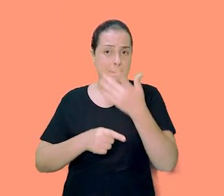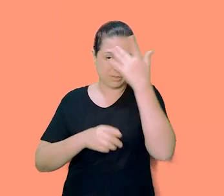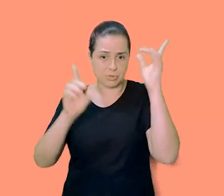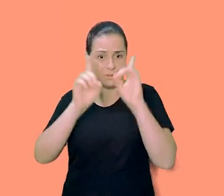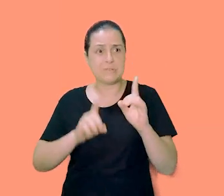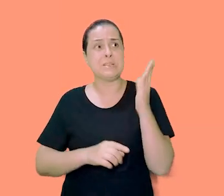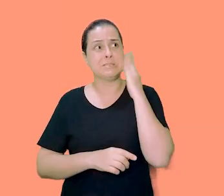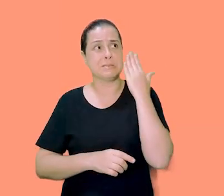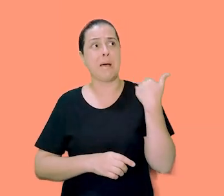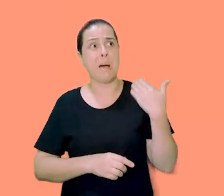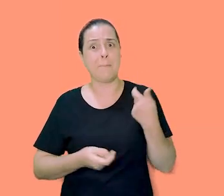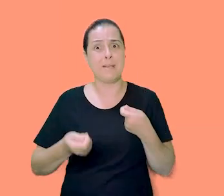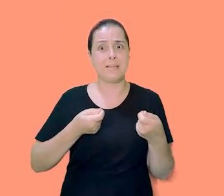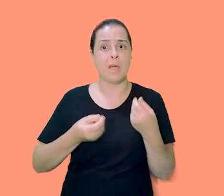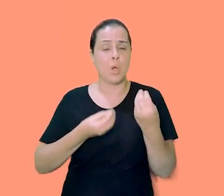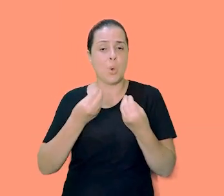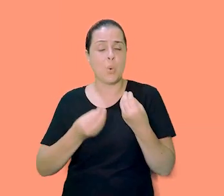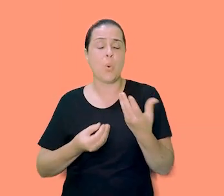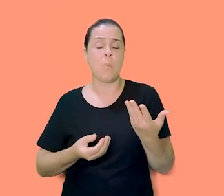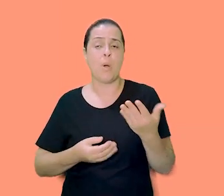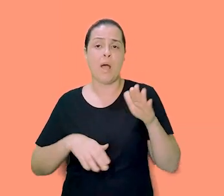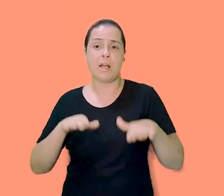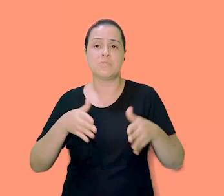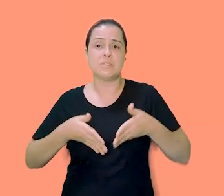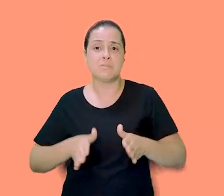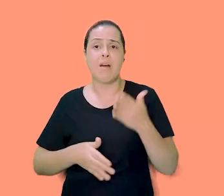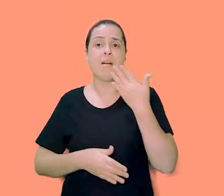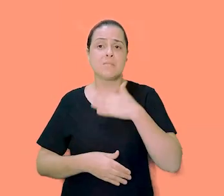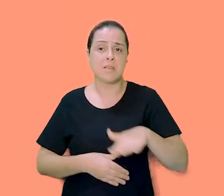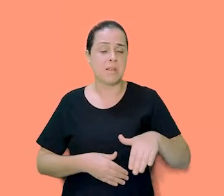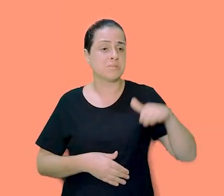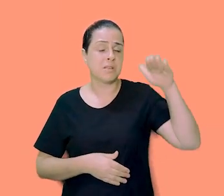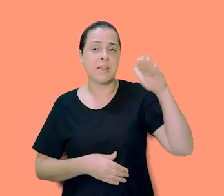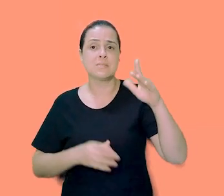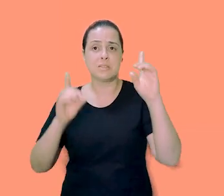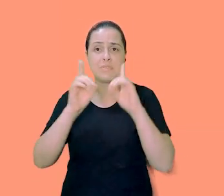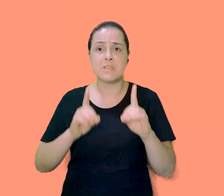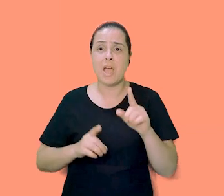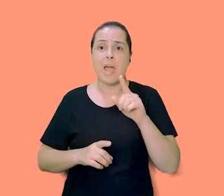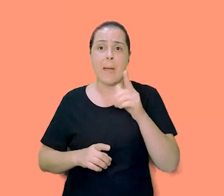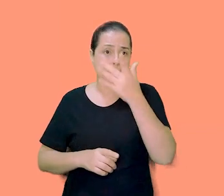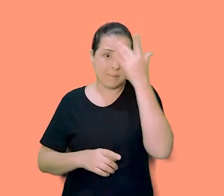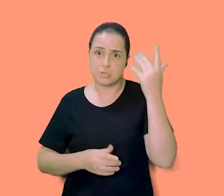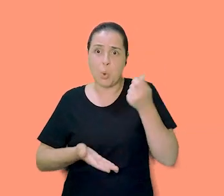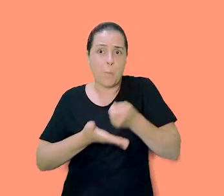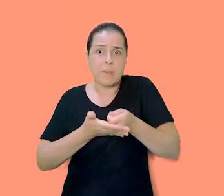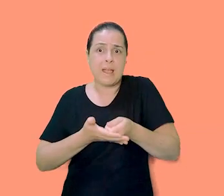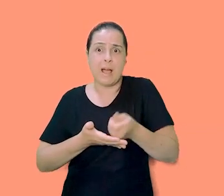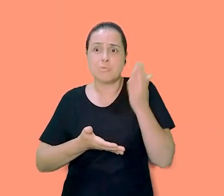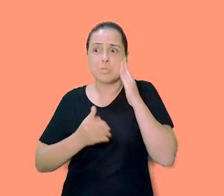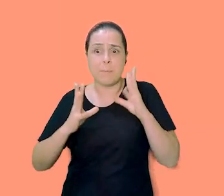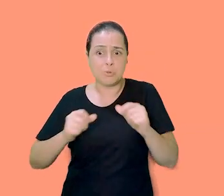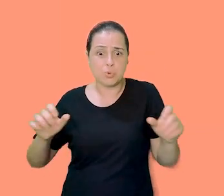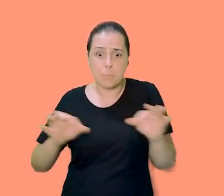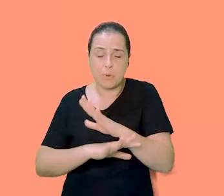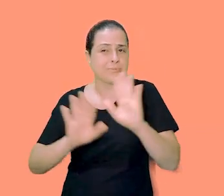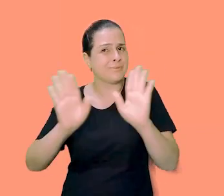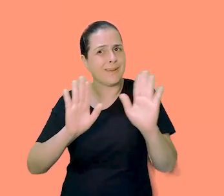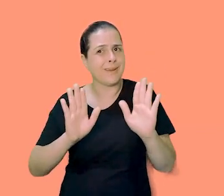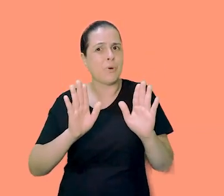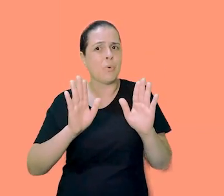dica ter acabado de adquirir essa deficiência, ela sabe lidar. Ninguém é obrigado a saber tudo, só esteja disposto a aprender, escute,